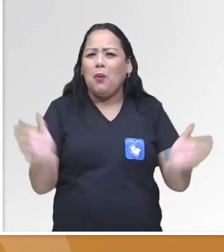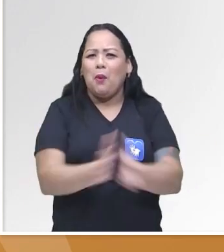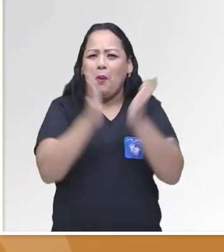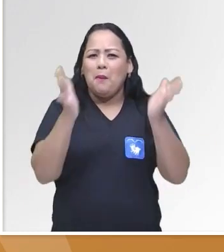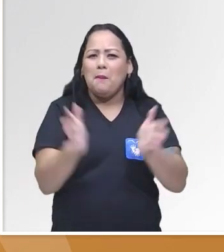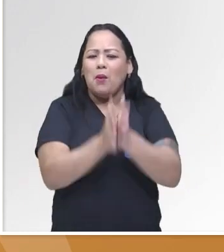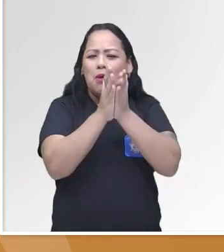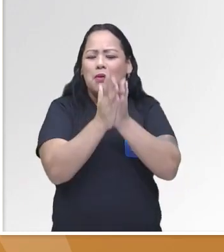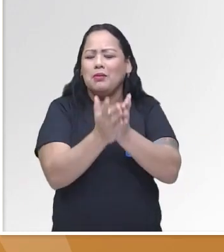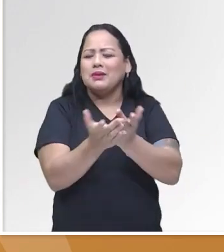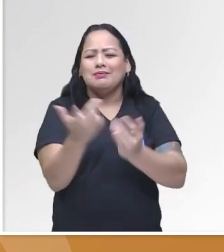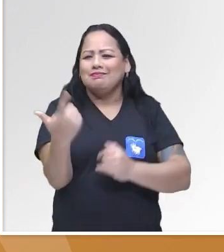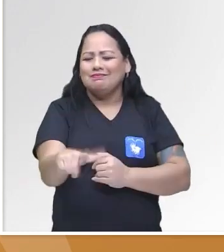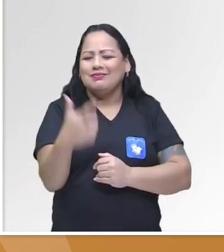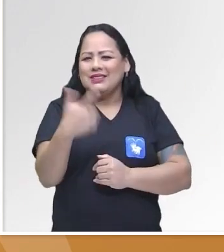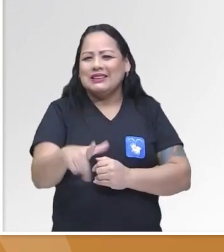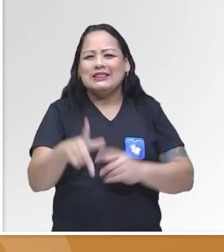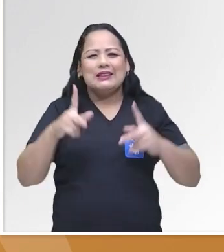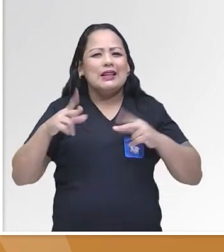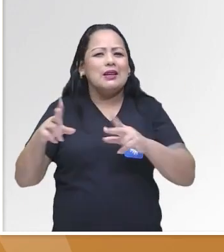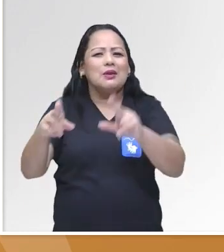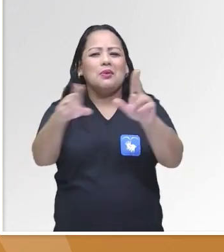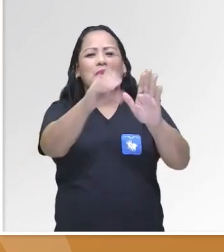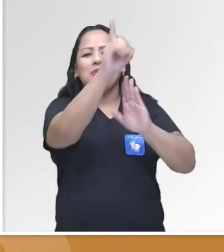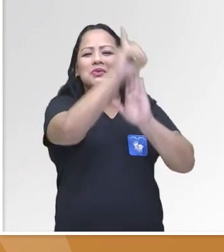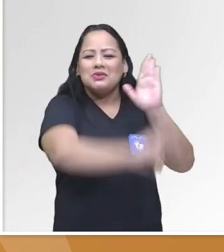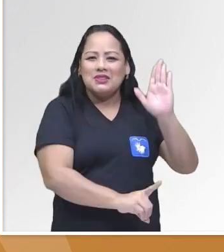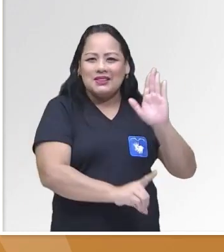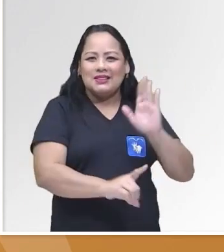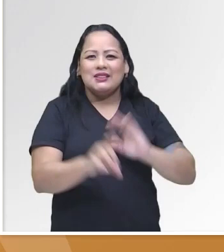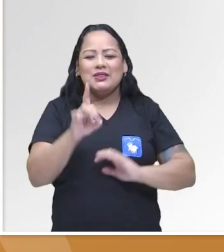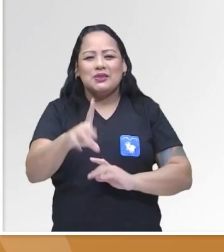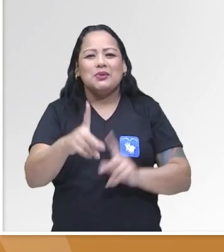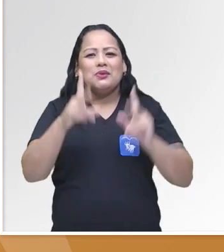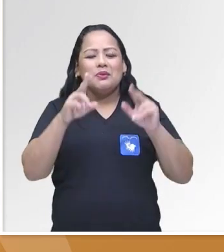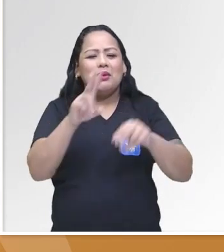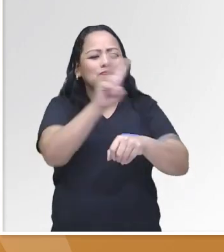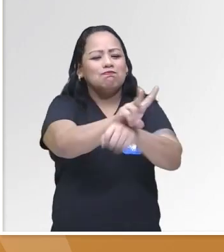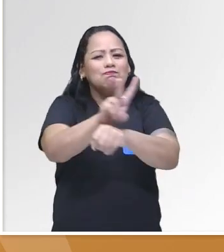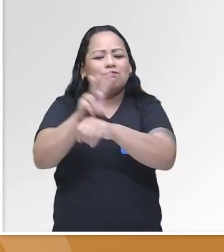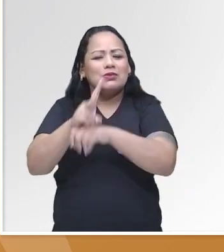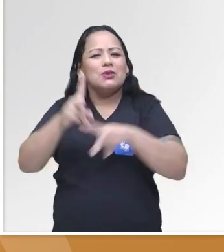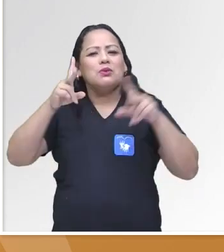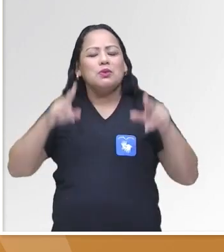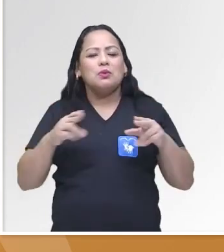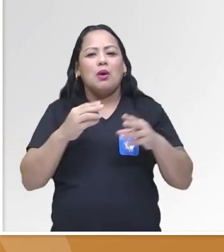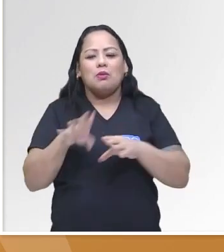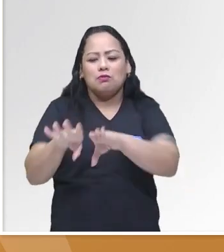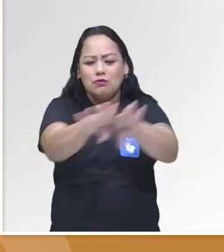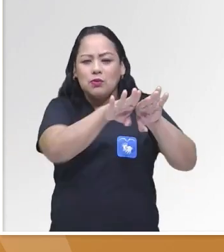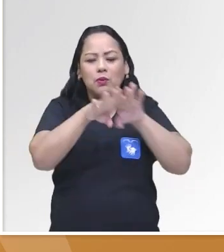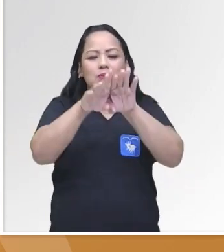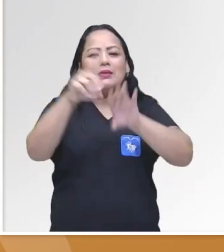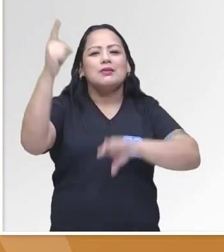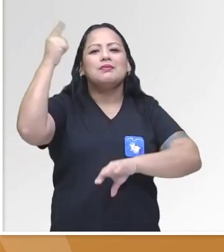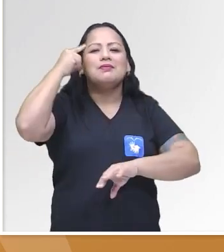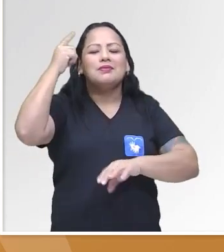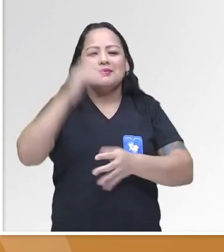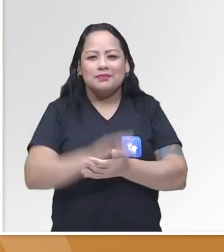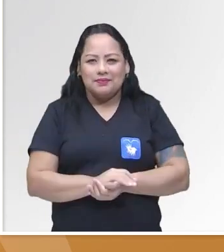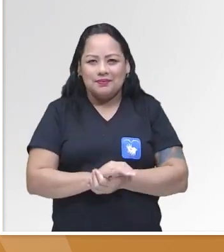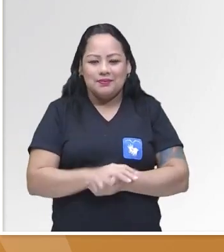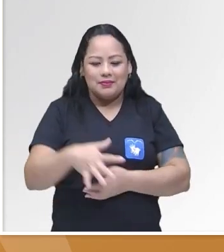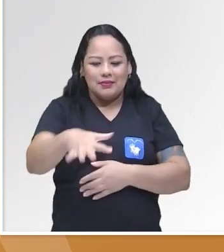rico. Todos têm os mesmos direitos e recebem o mesmo tratamento, a ideia de igualdade. A terra,